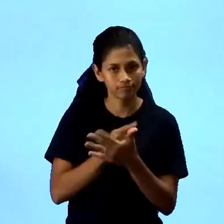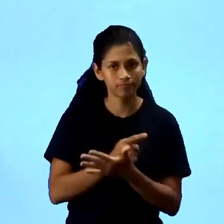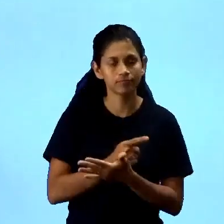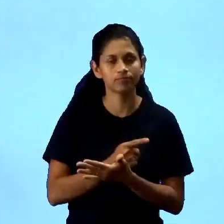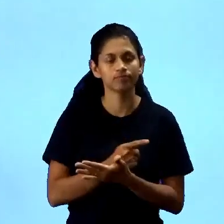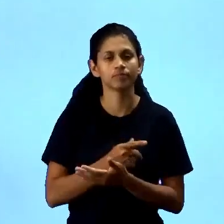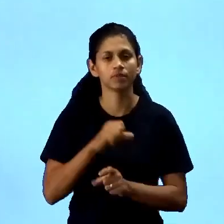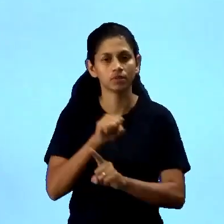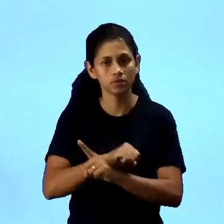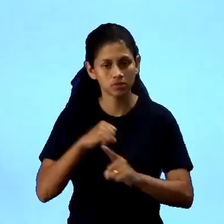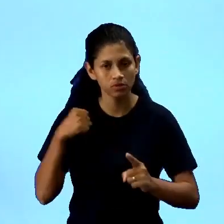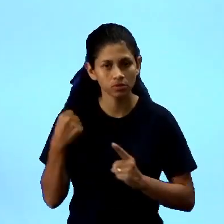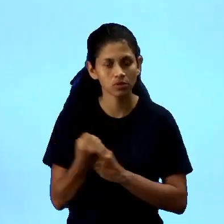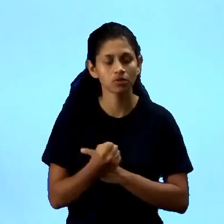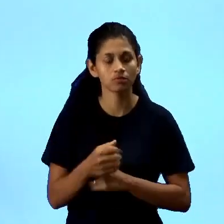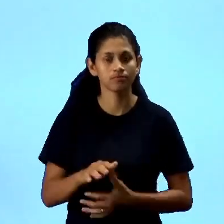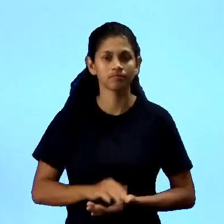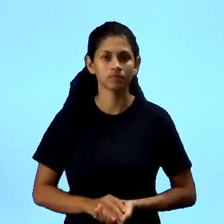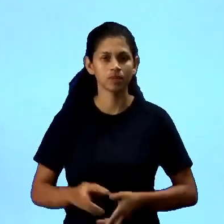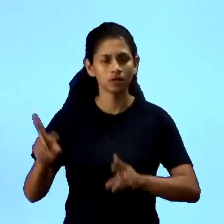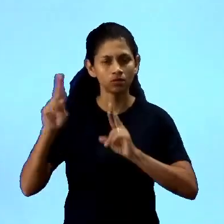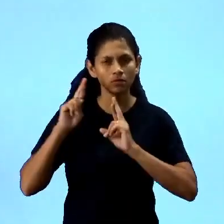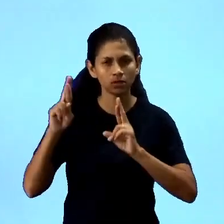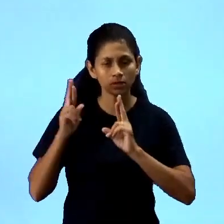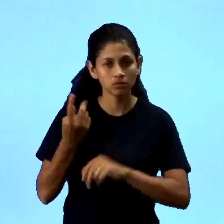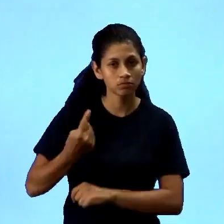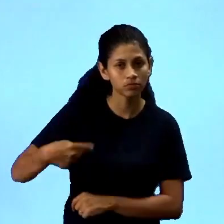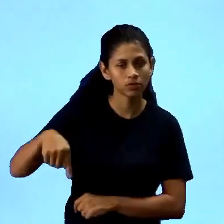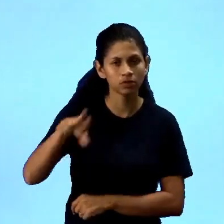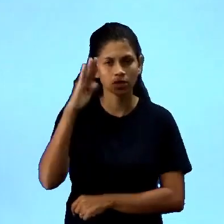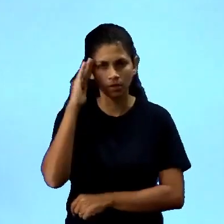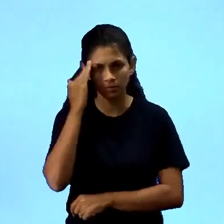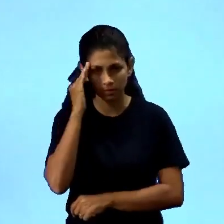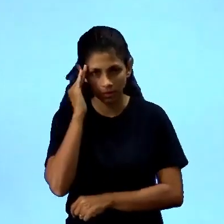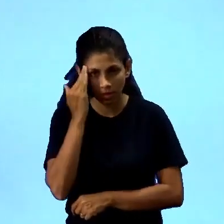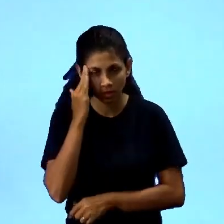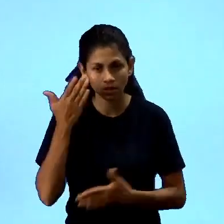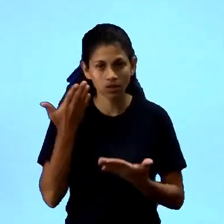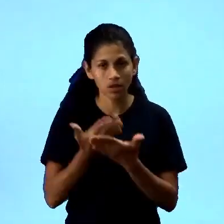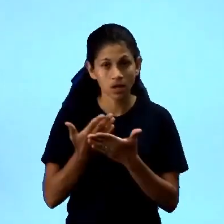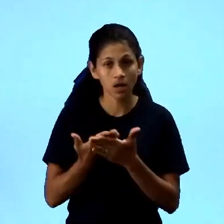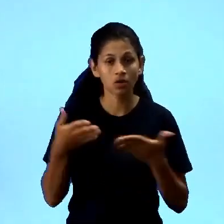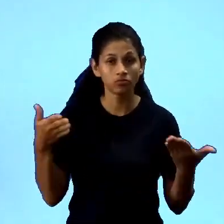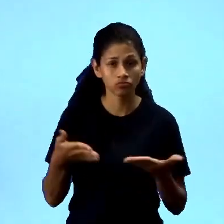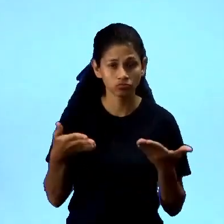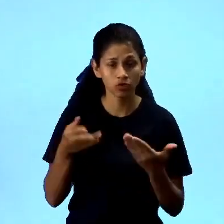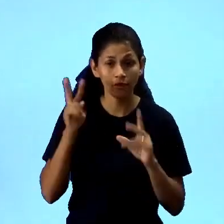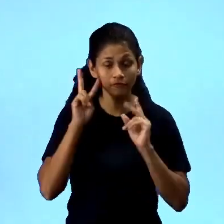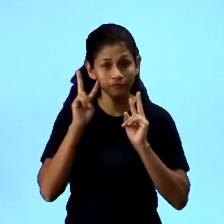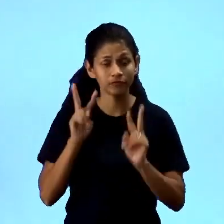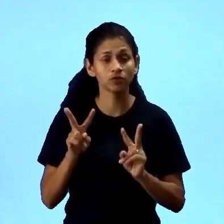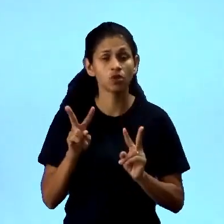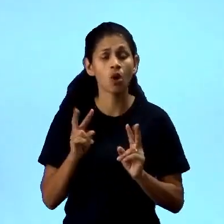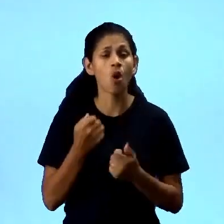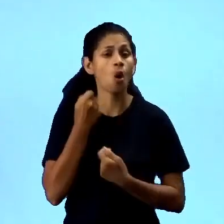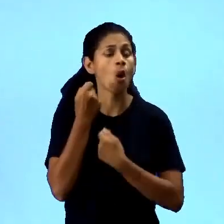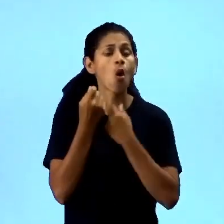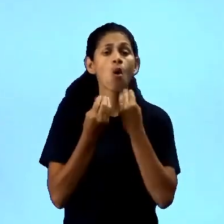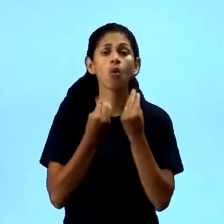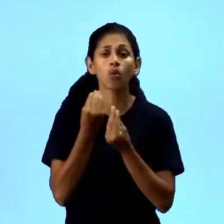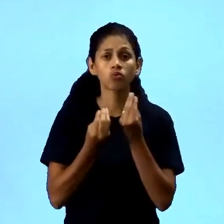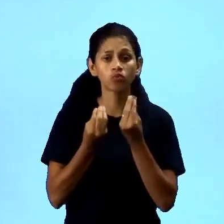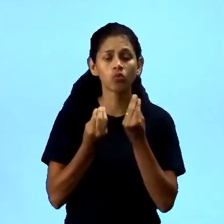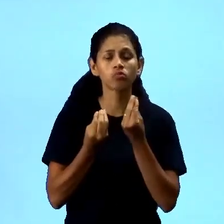sociedade enfrenta. Espero que vocês tenham entendido essa aula de hoje, tenham visto como funcionam